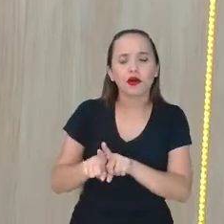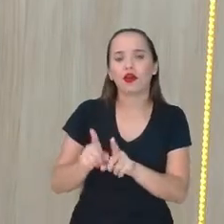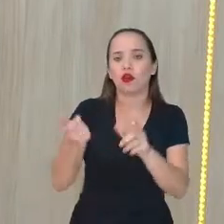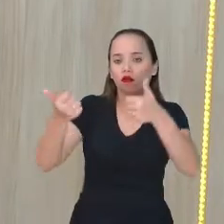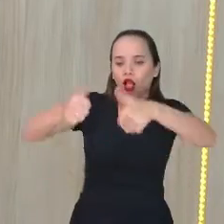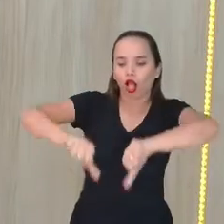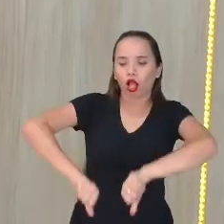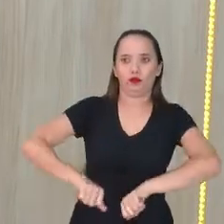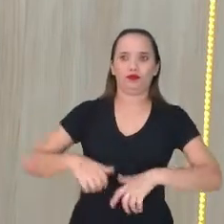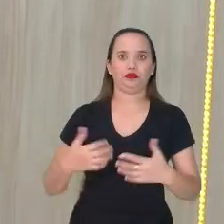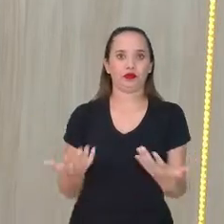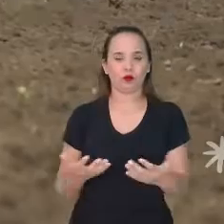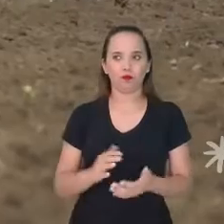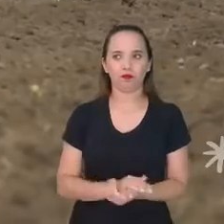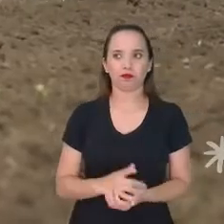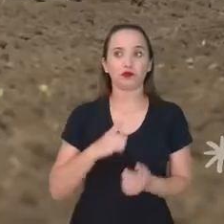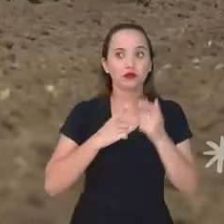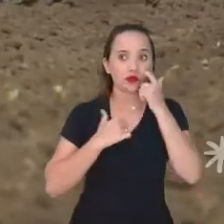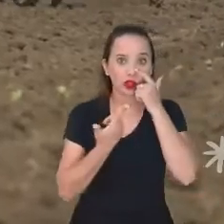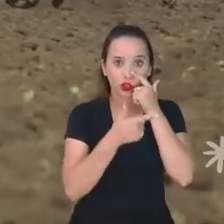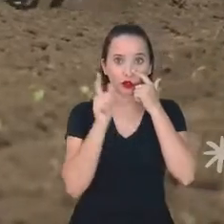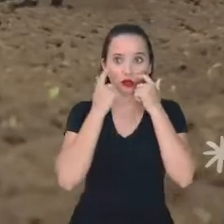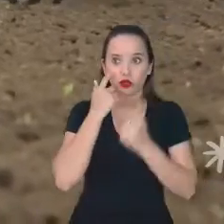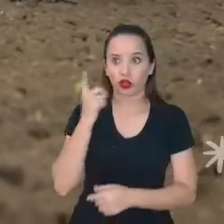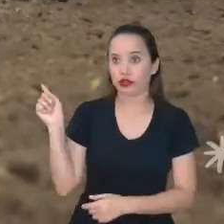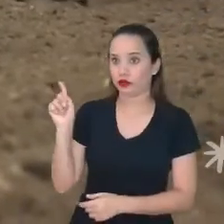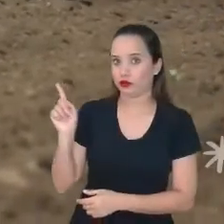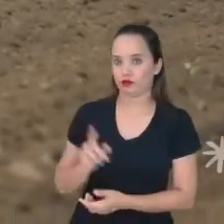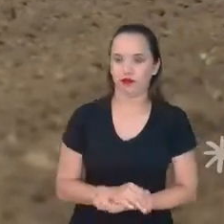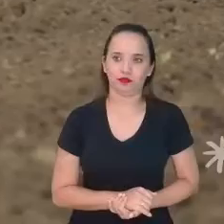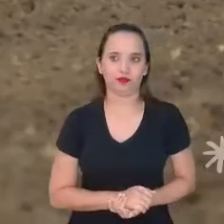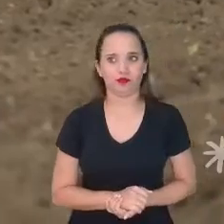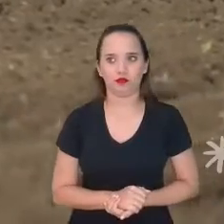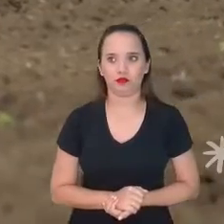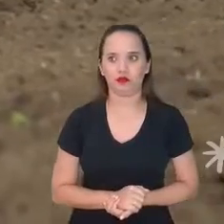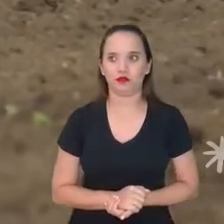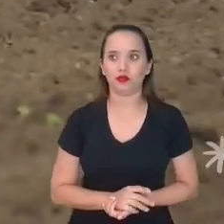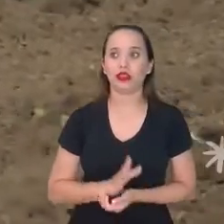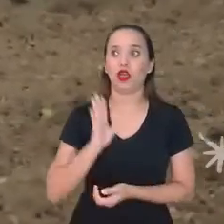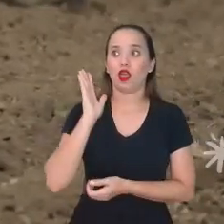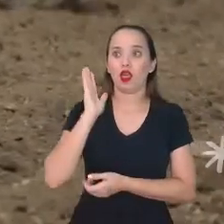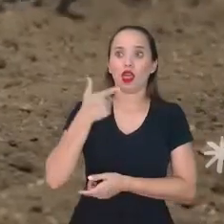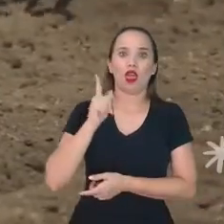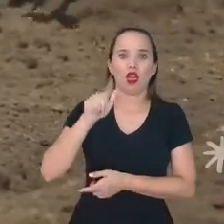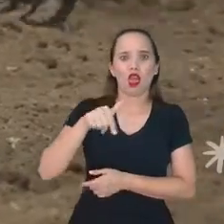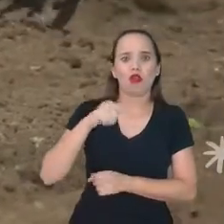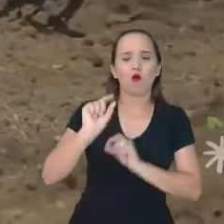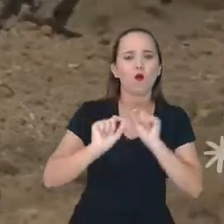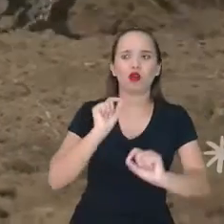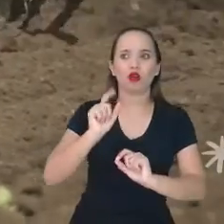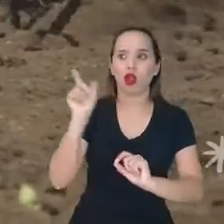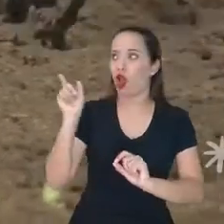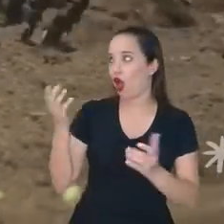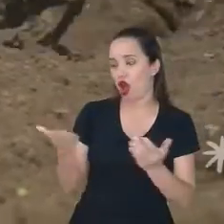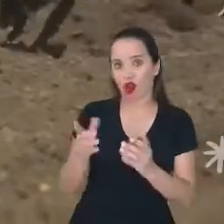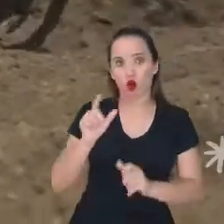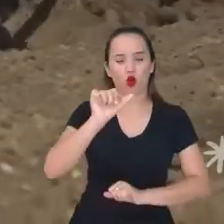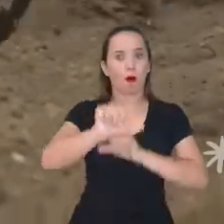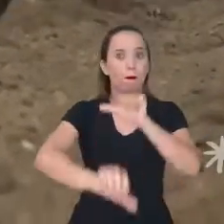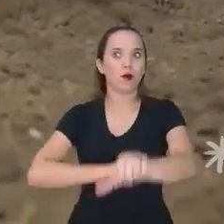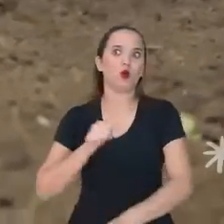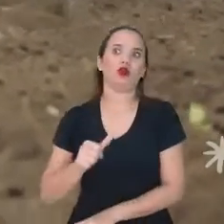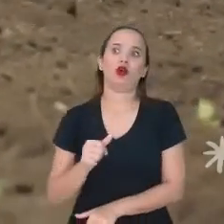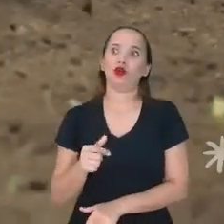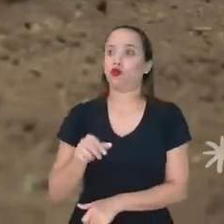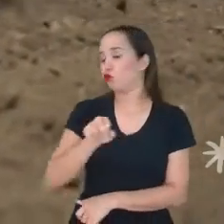análise aí desse vídeo, mas tem mais. Agora, olha esse aí. Já Ei. uma mudança completa, né? Aí já não é uma pazinha,